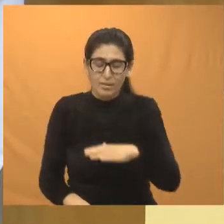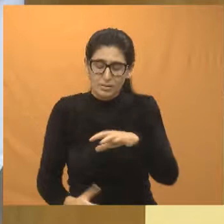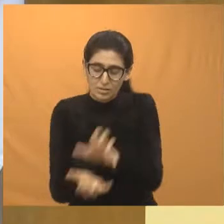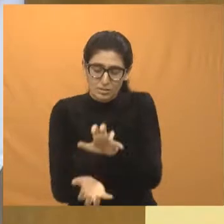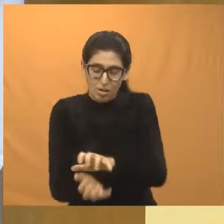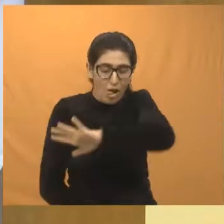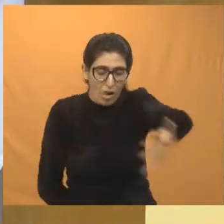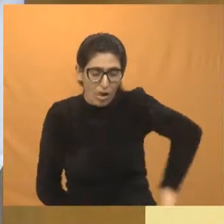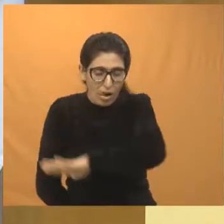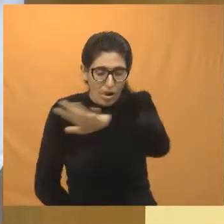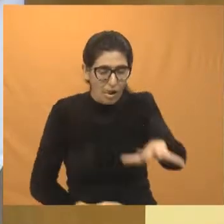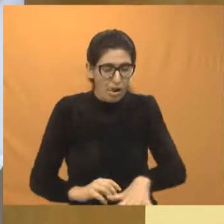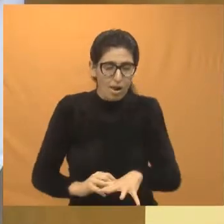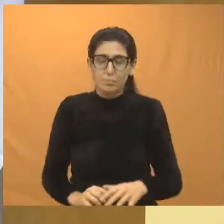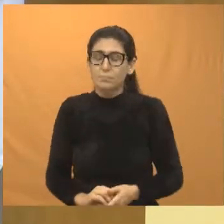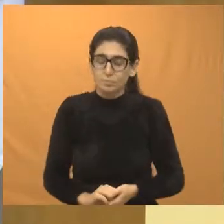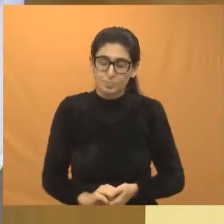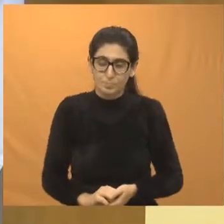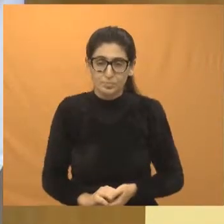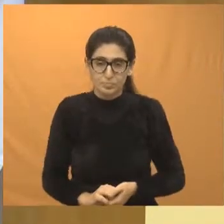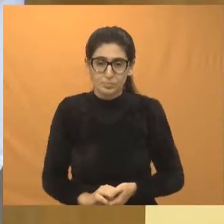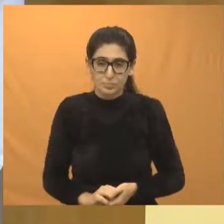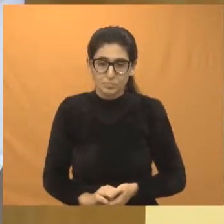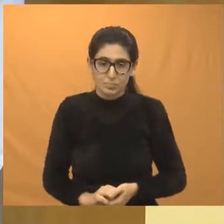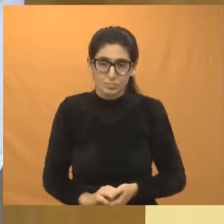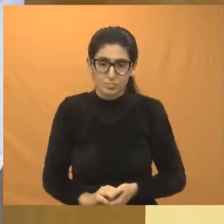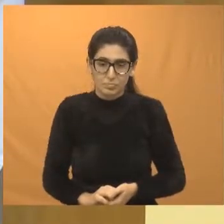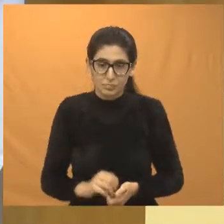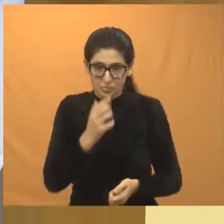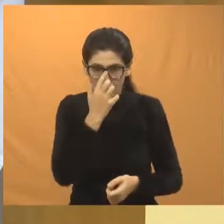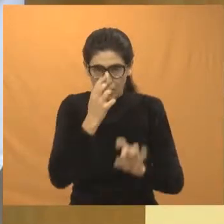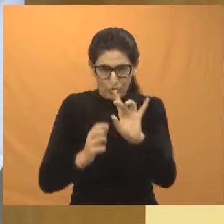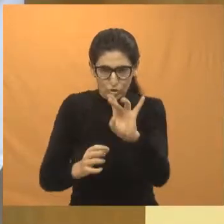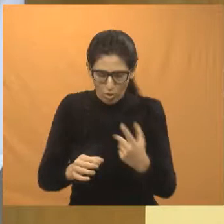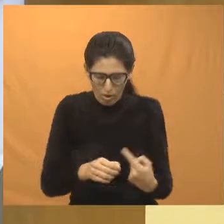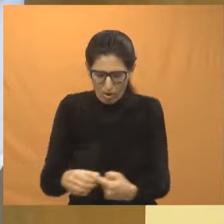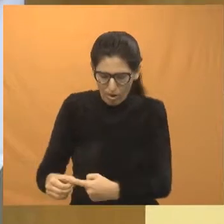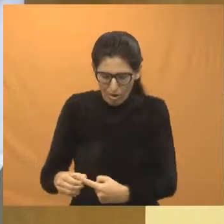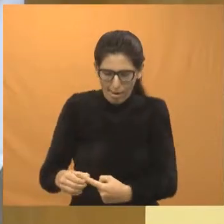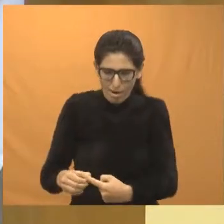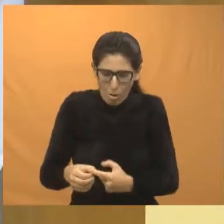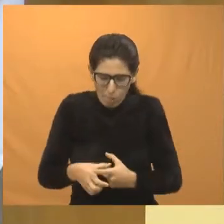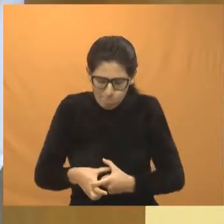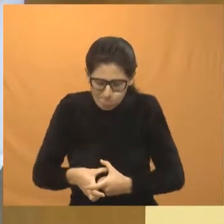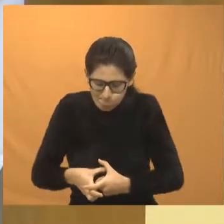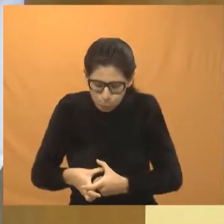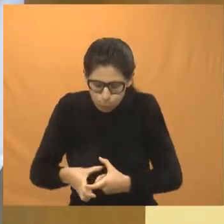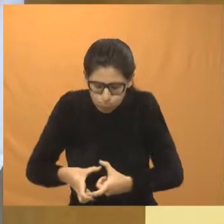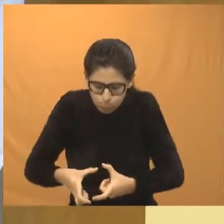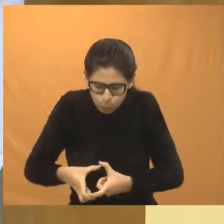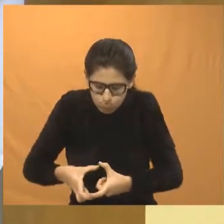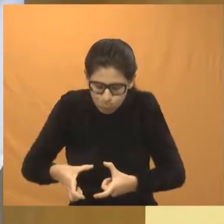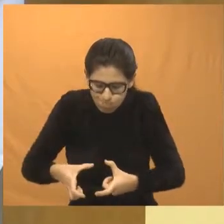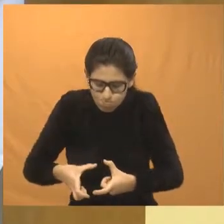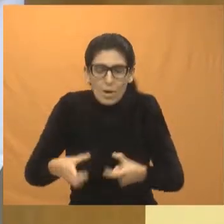pouco, a cidade, só na sua central, ela não vai bastar o desenvolvimento. Ela vai ter que se utilizar